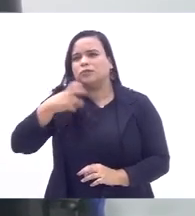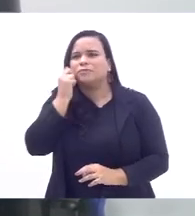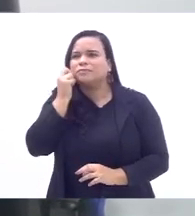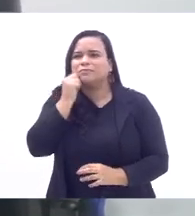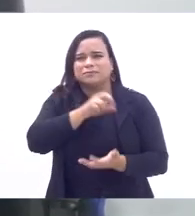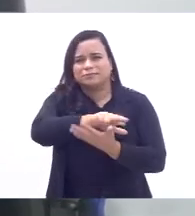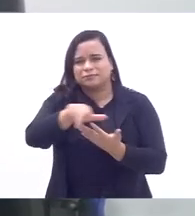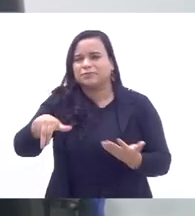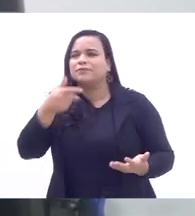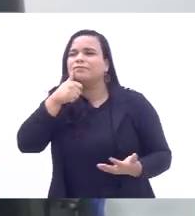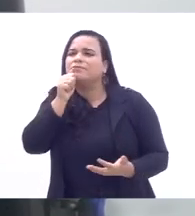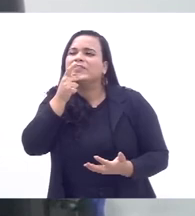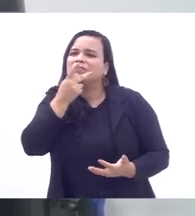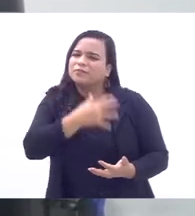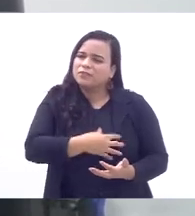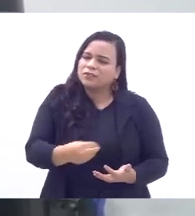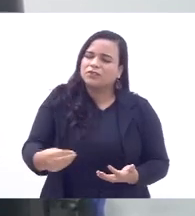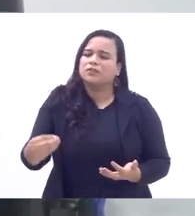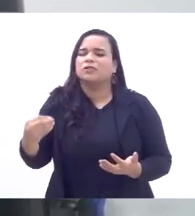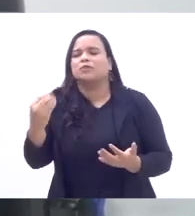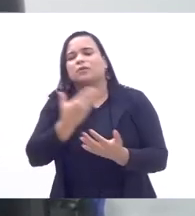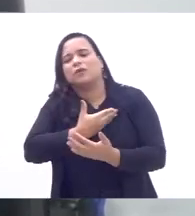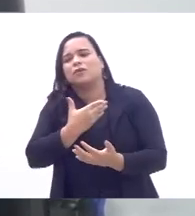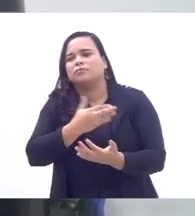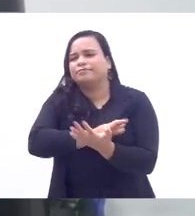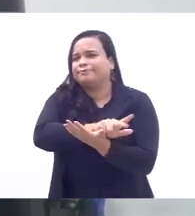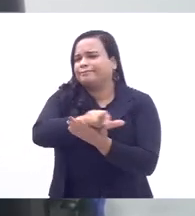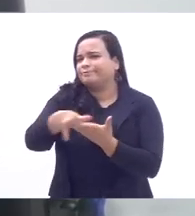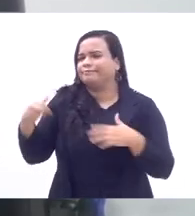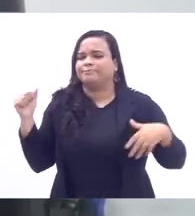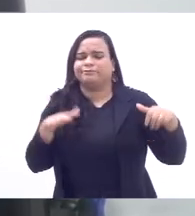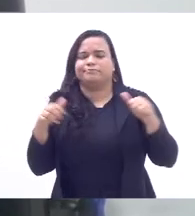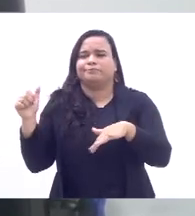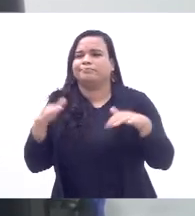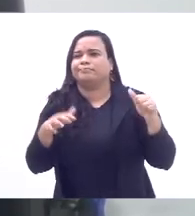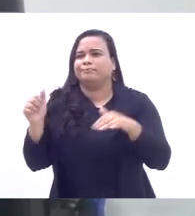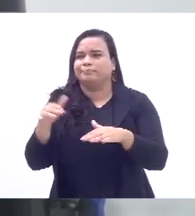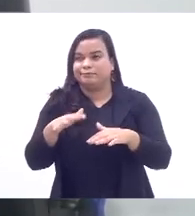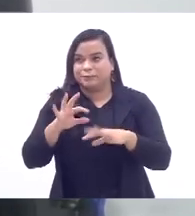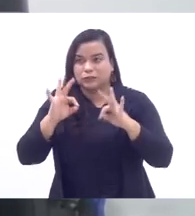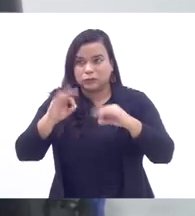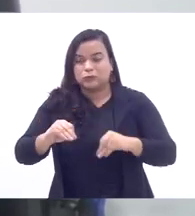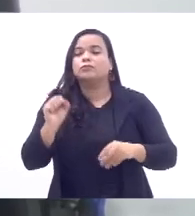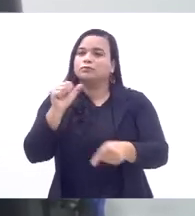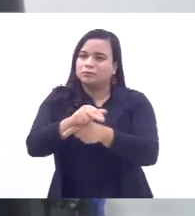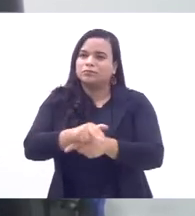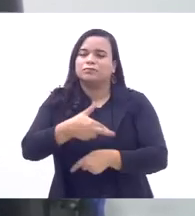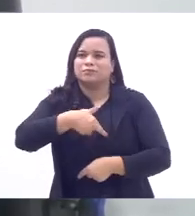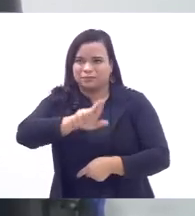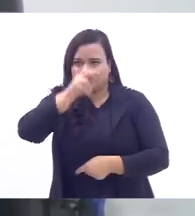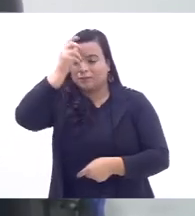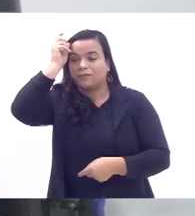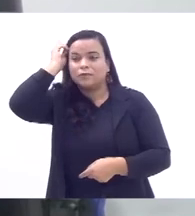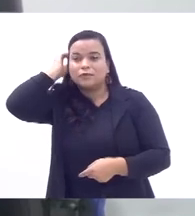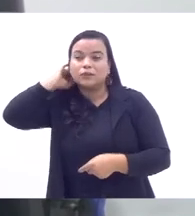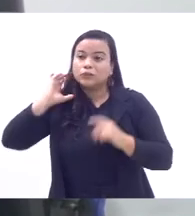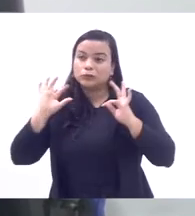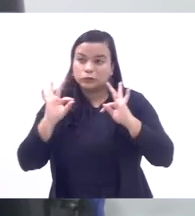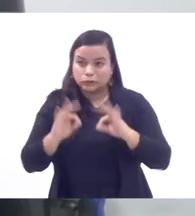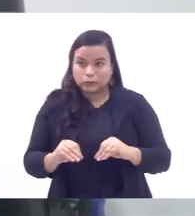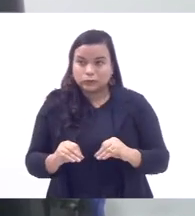mães, filhos, amigos, é, iniciados, alheios, todos que